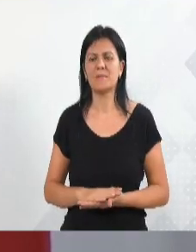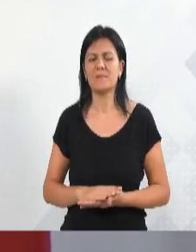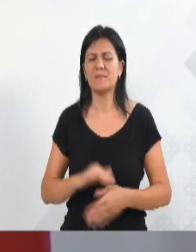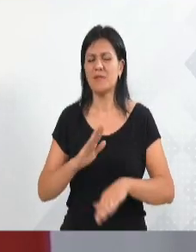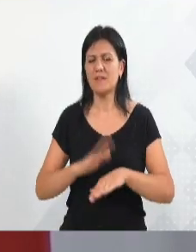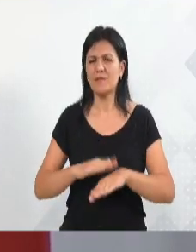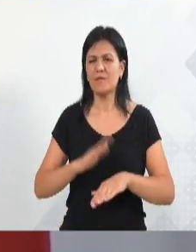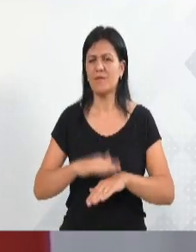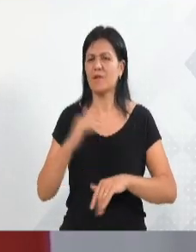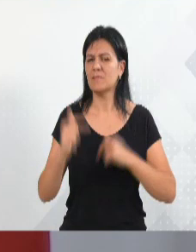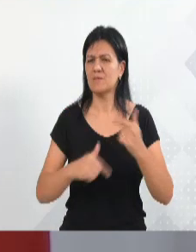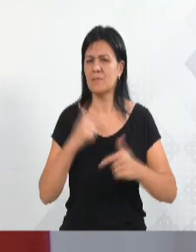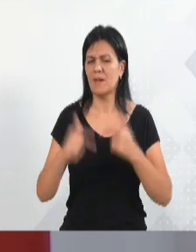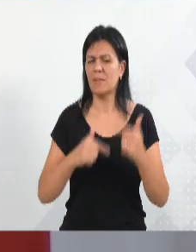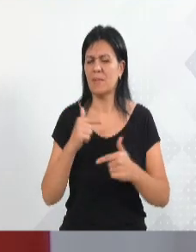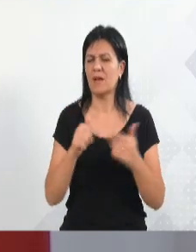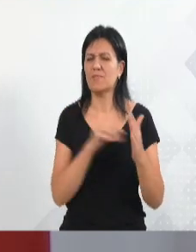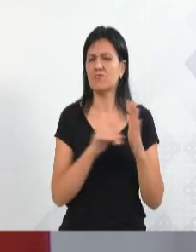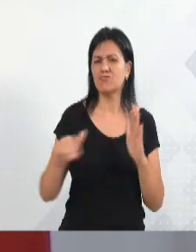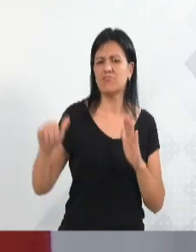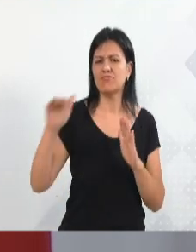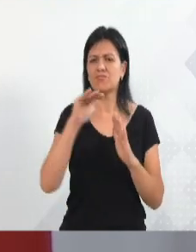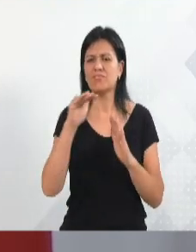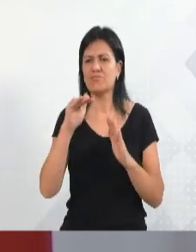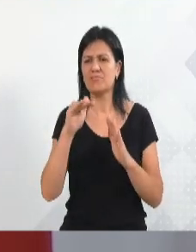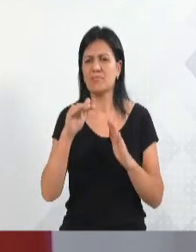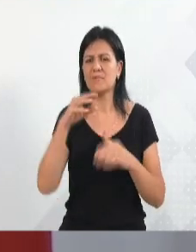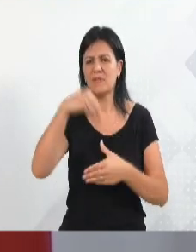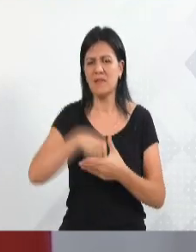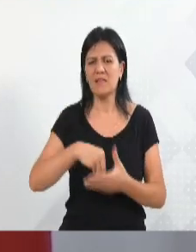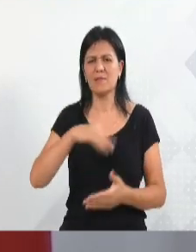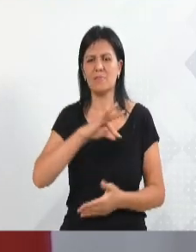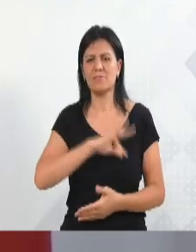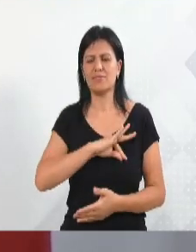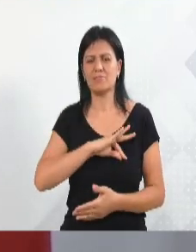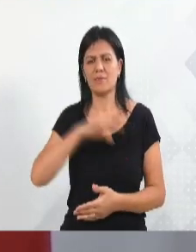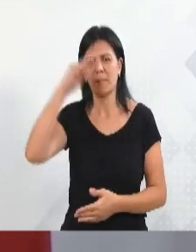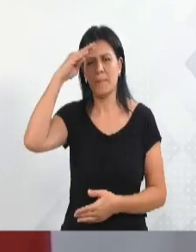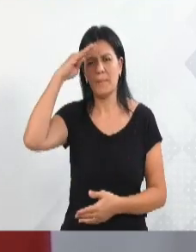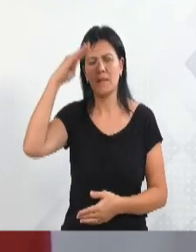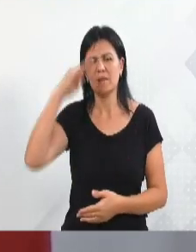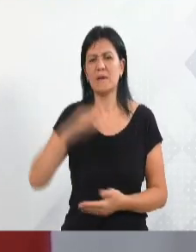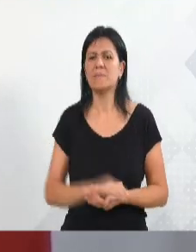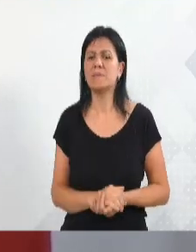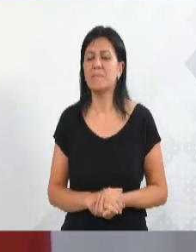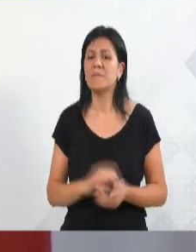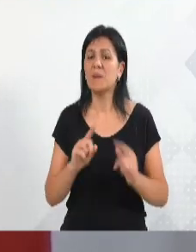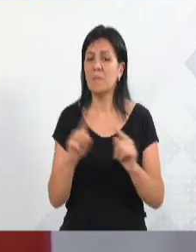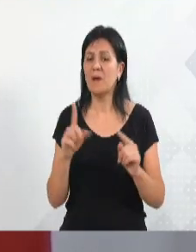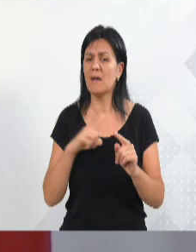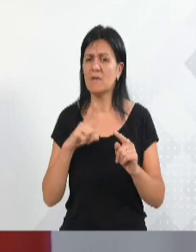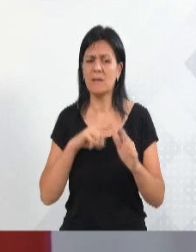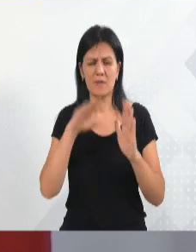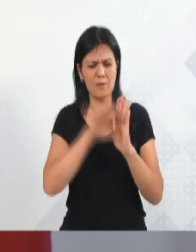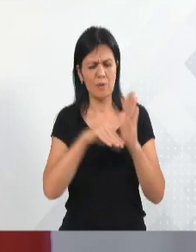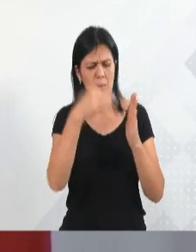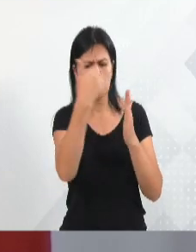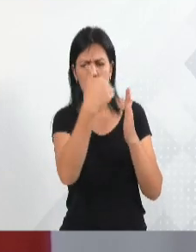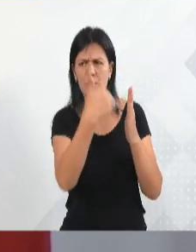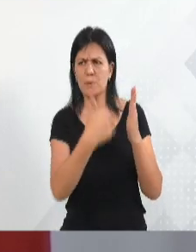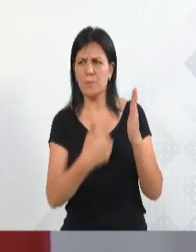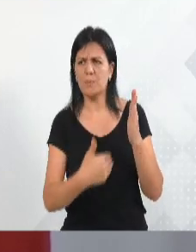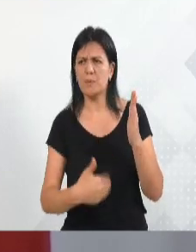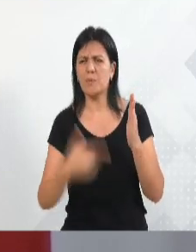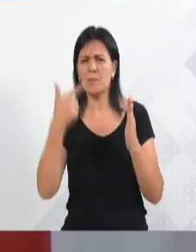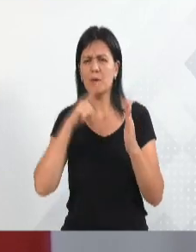de subtenente ou de currículo dentro da Polícia Militar, atravessa esse currículo para se aproximar